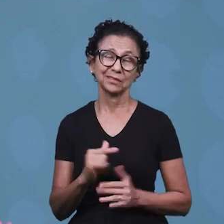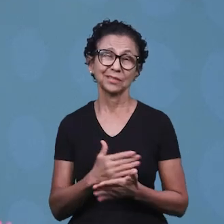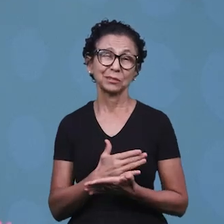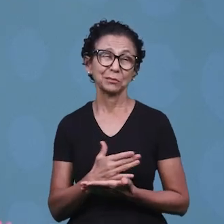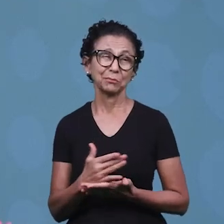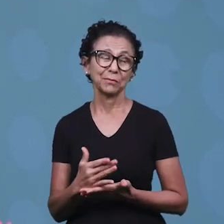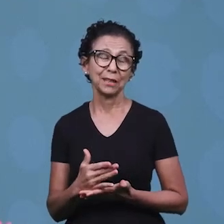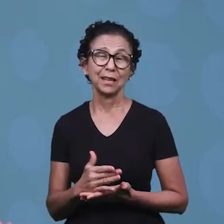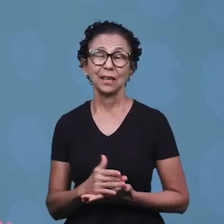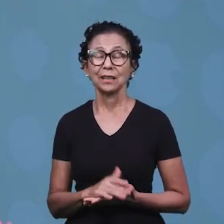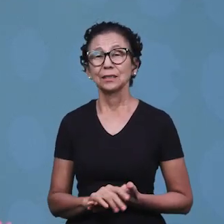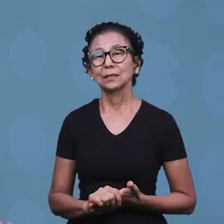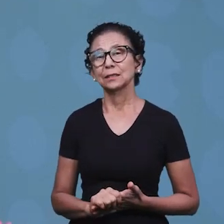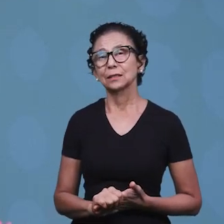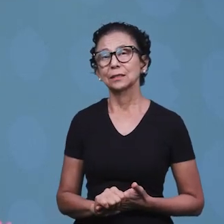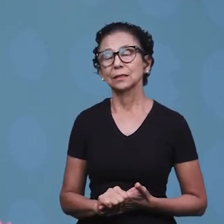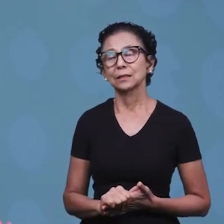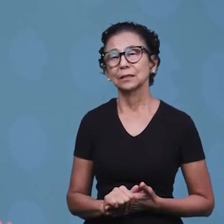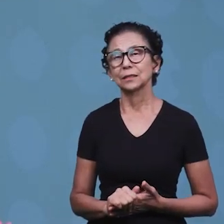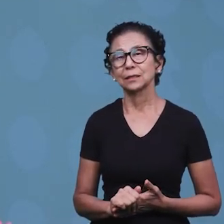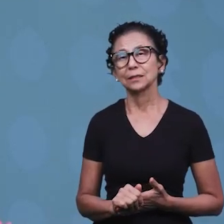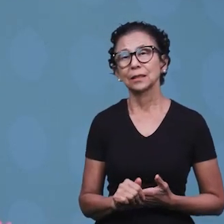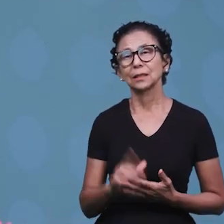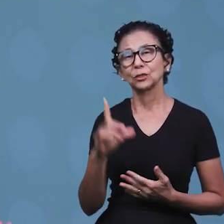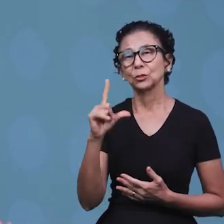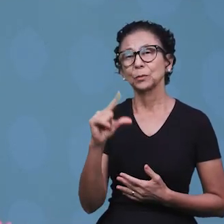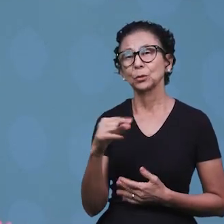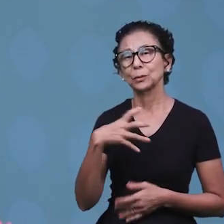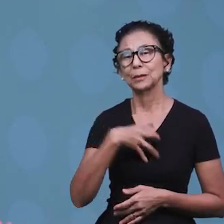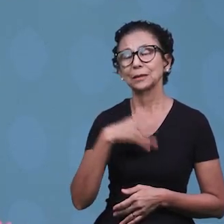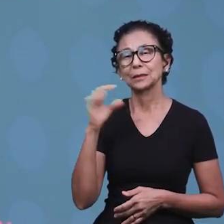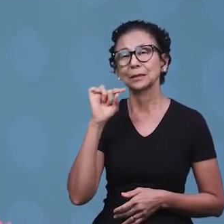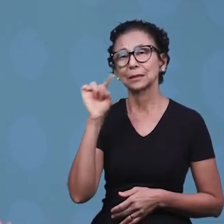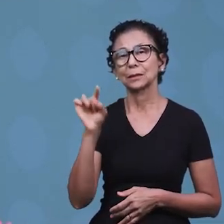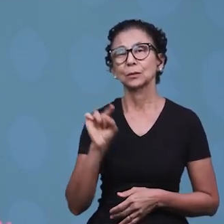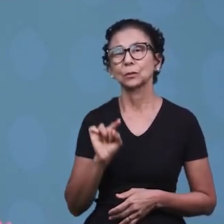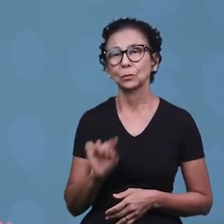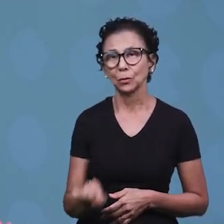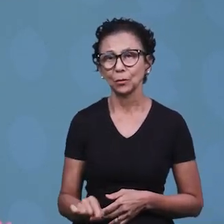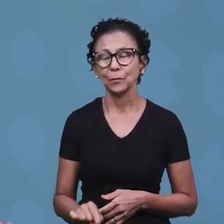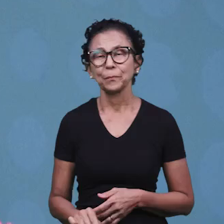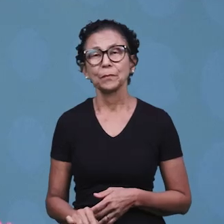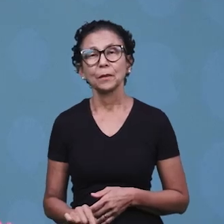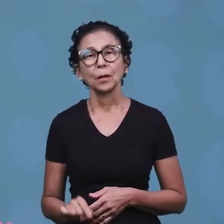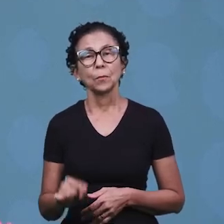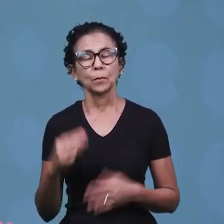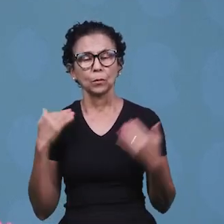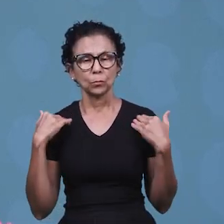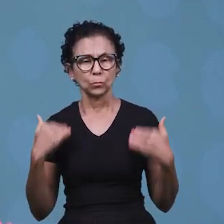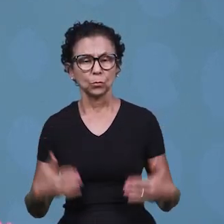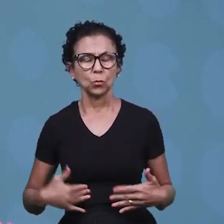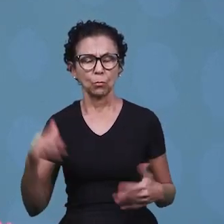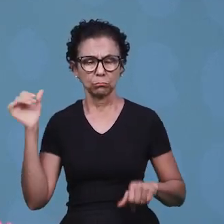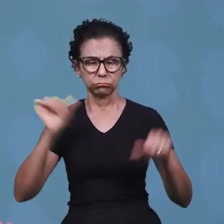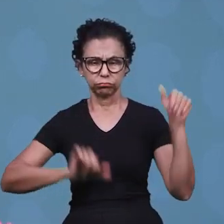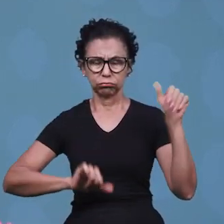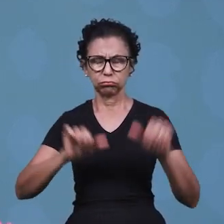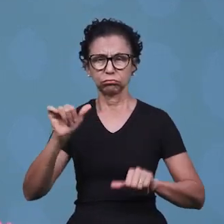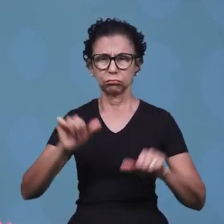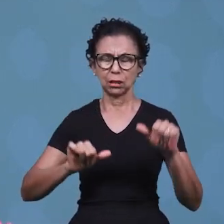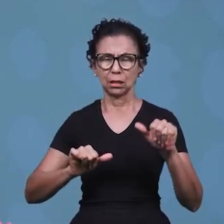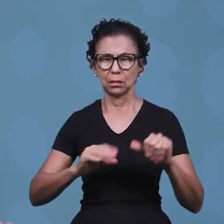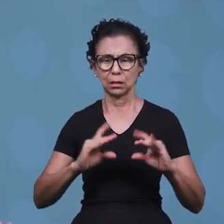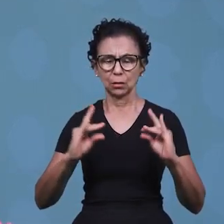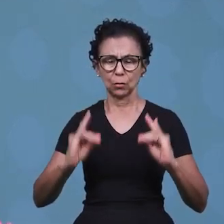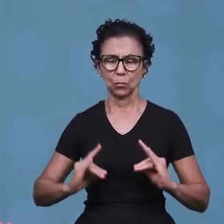causar tantos sintomas, porque os sintomas são causados pela desregulação desses hormônios, né? Uma hora está um pouco mais alto,